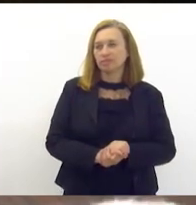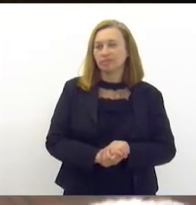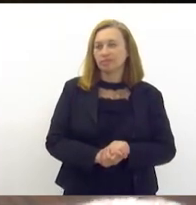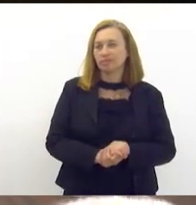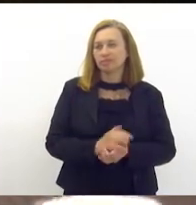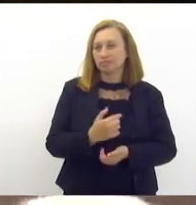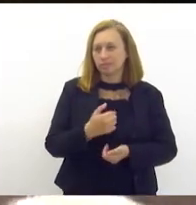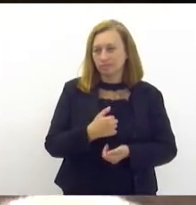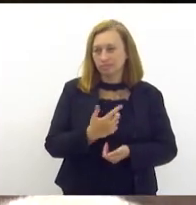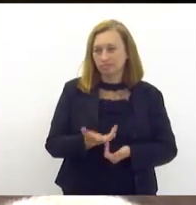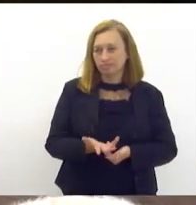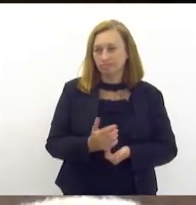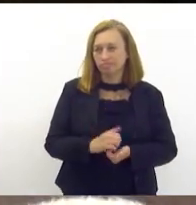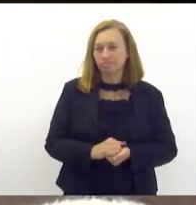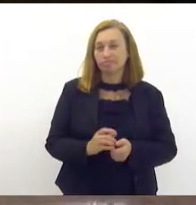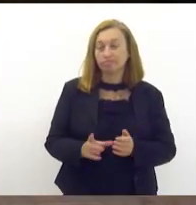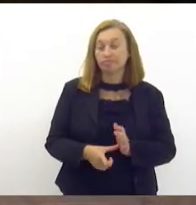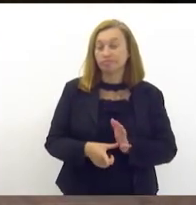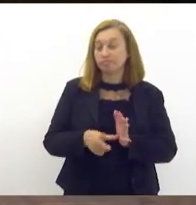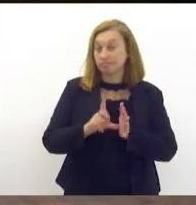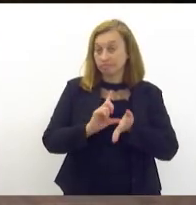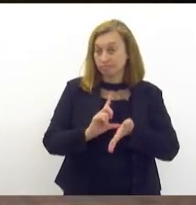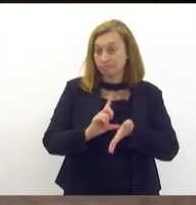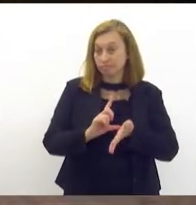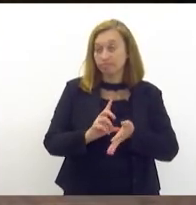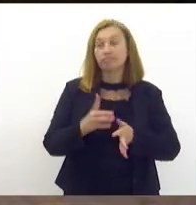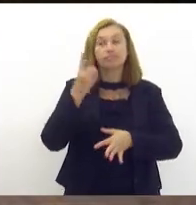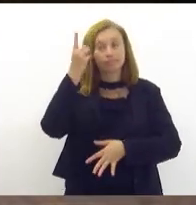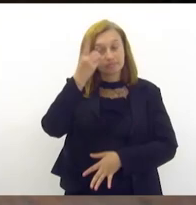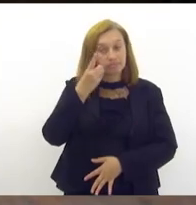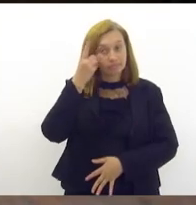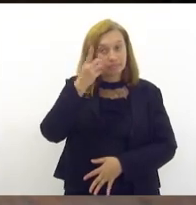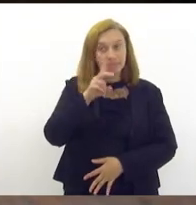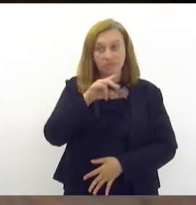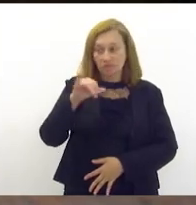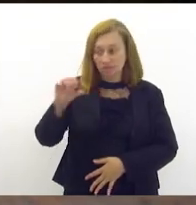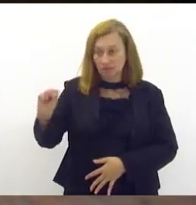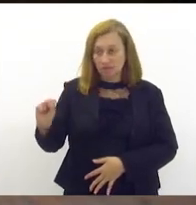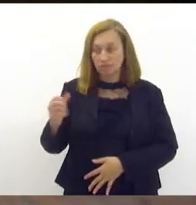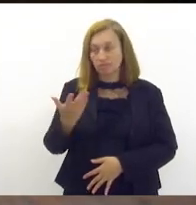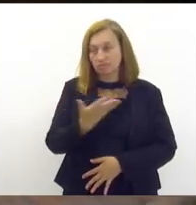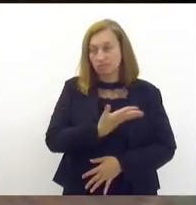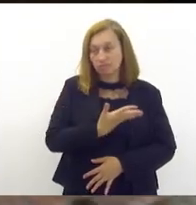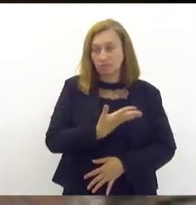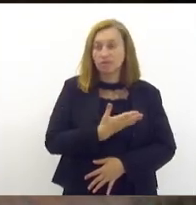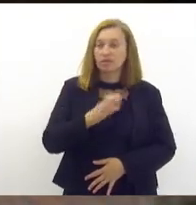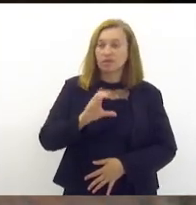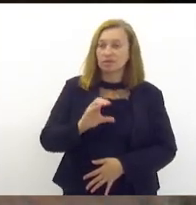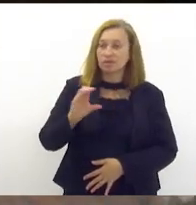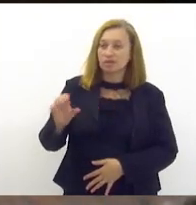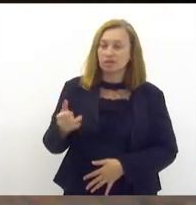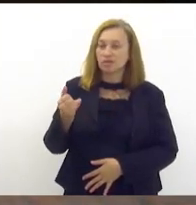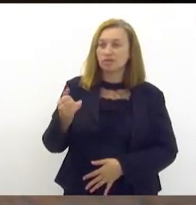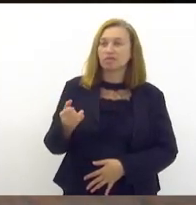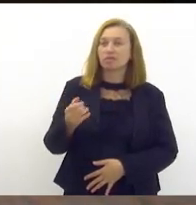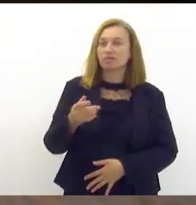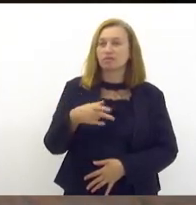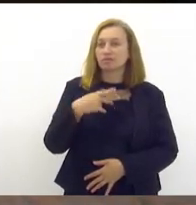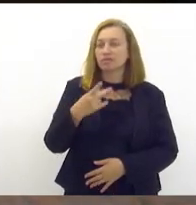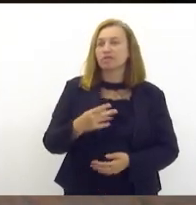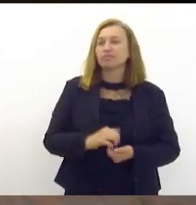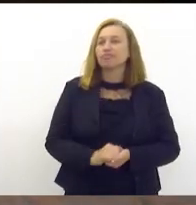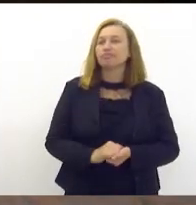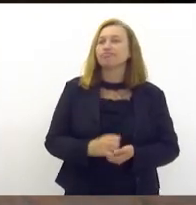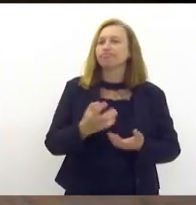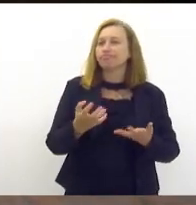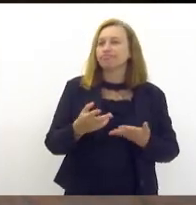eu, antes do deputado Vinícius Cozolino, nosso companheiro da CCJ, falar, eu